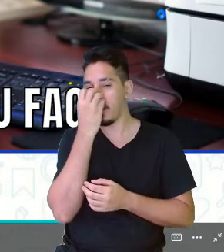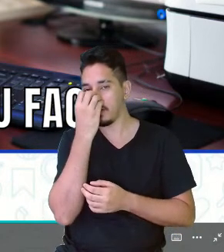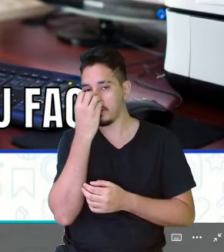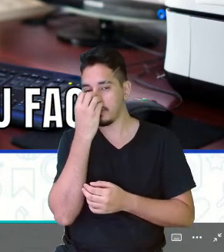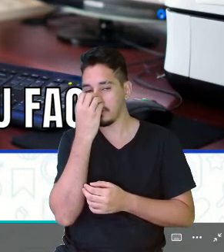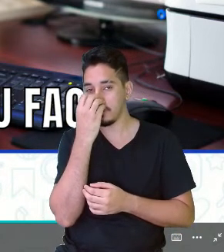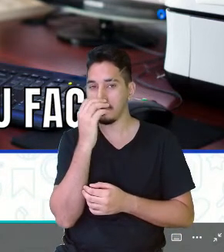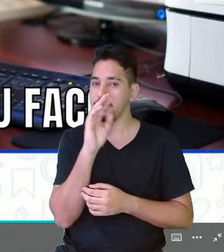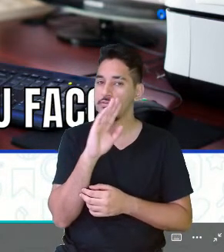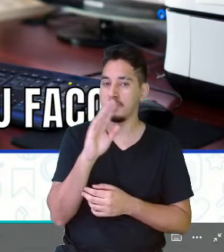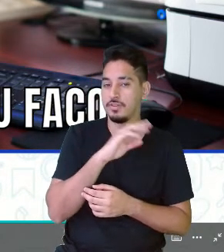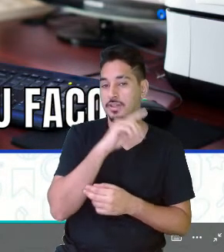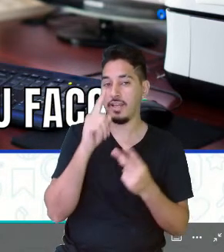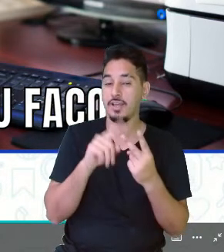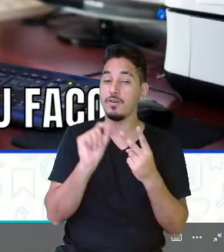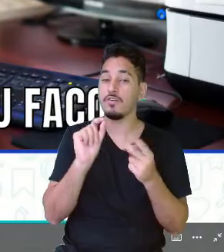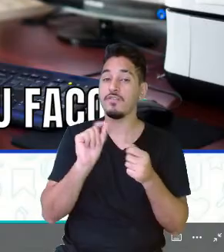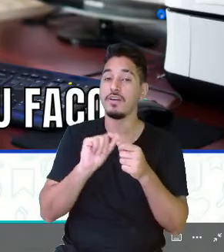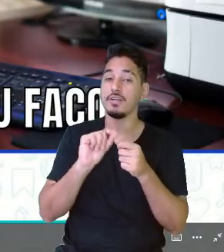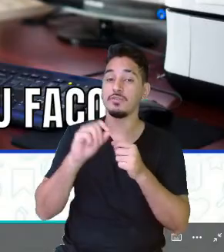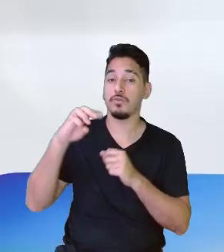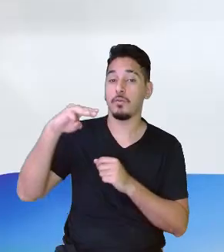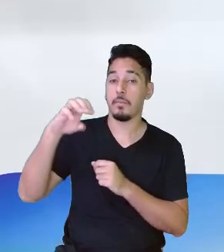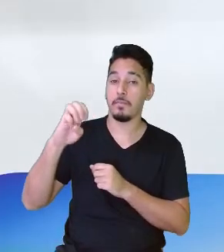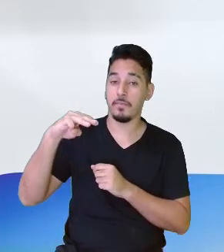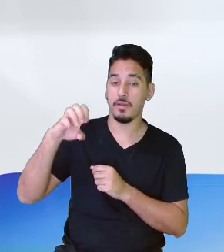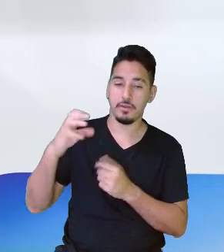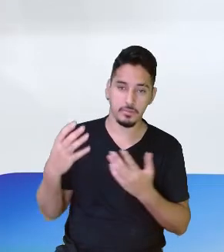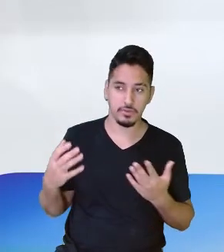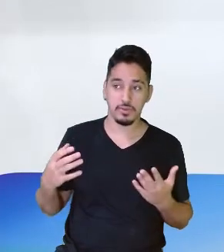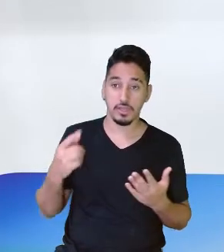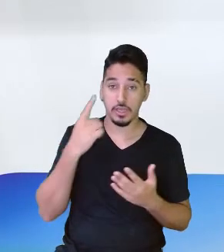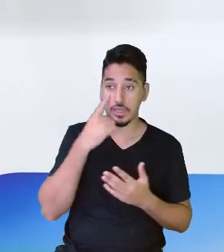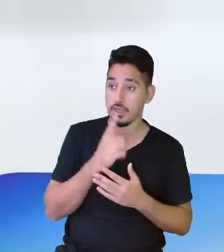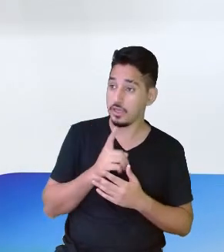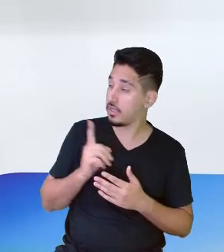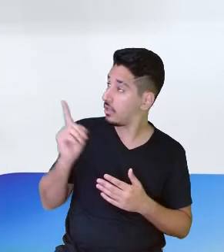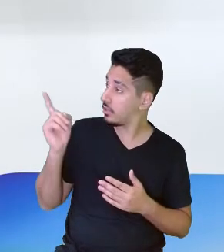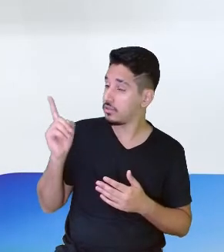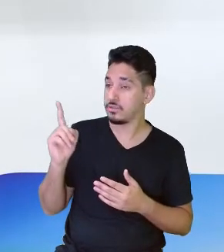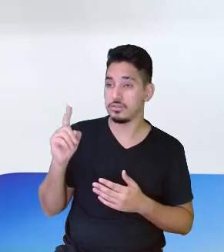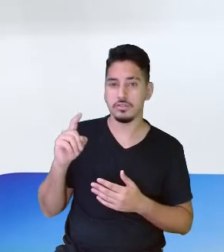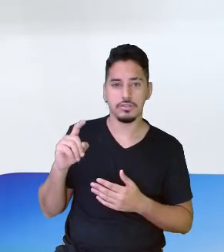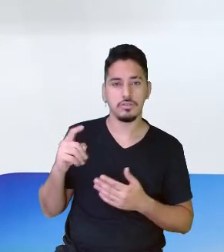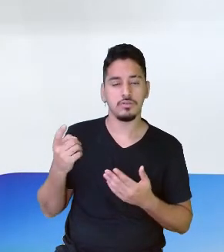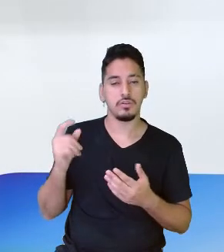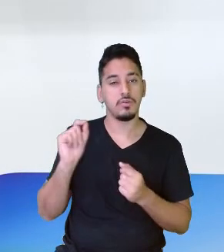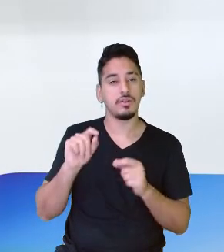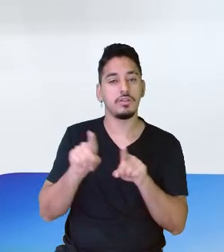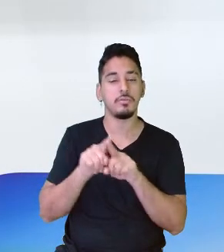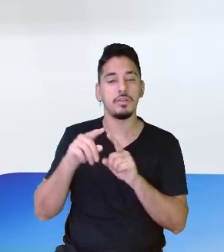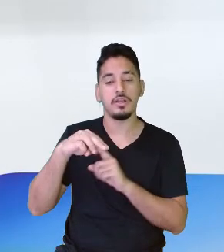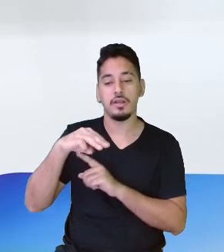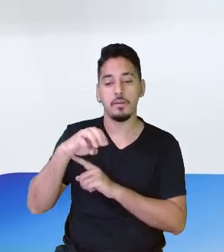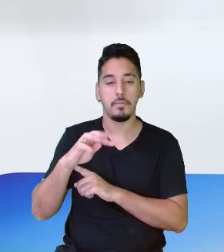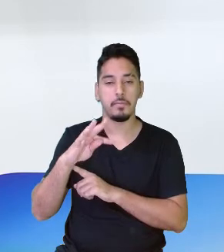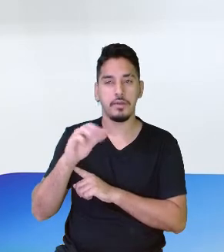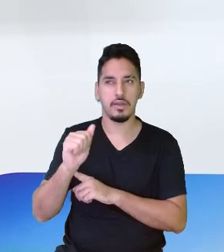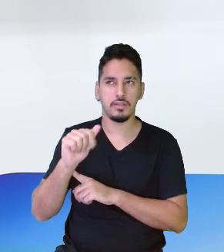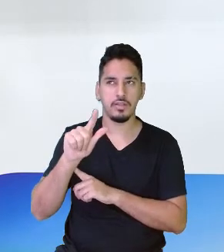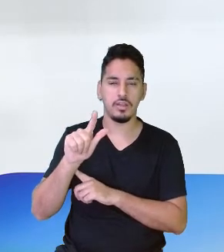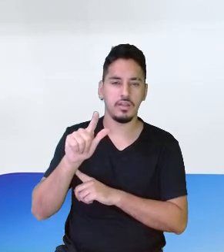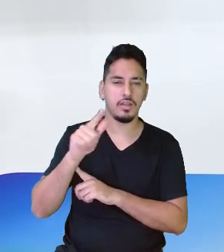Justamente memes, a fabricação de memes. E esse meme, inclusive, faz uso da metalinguagem. Aí vocês,